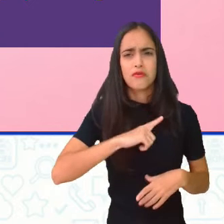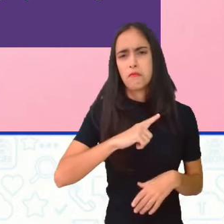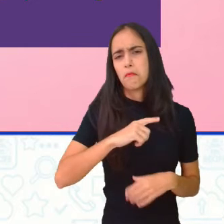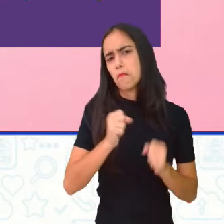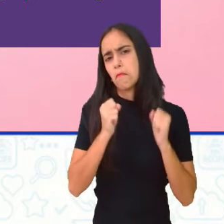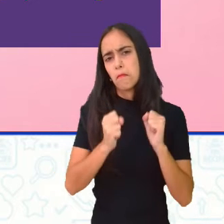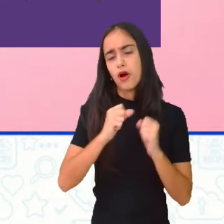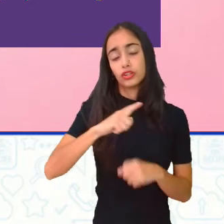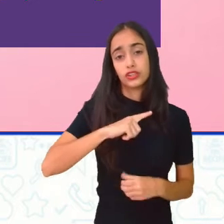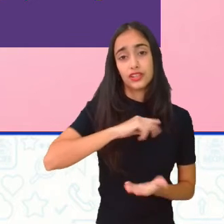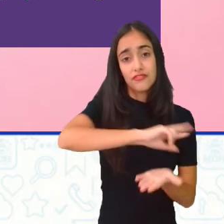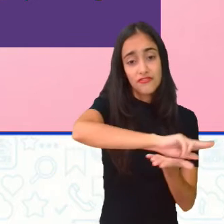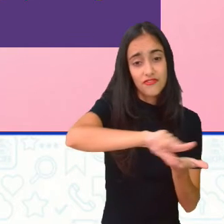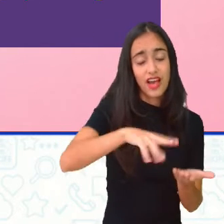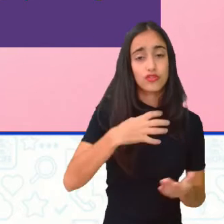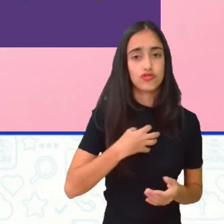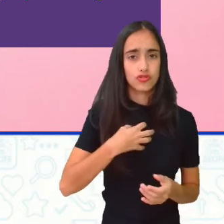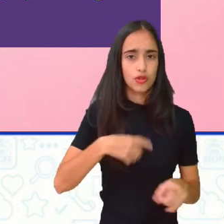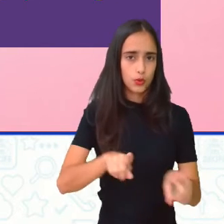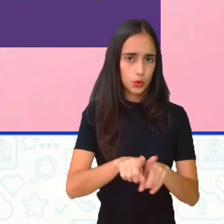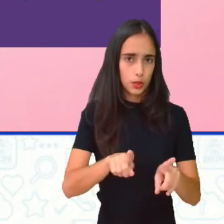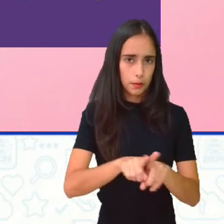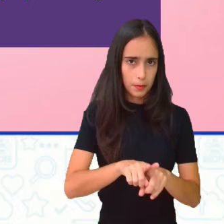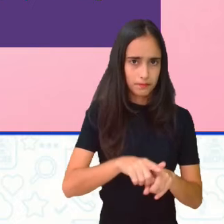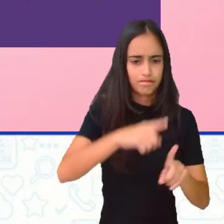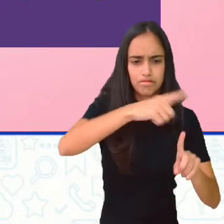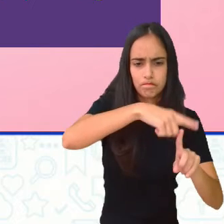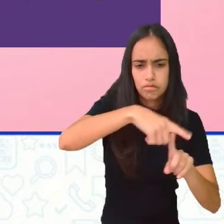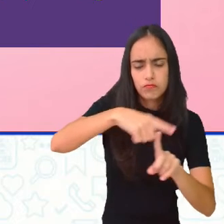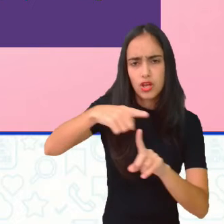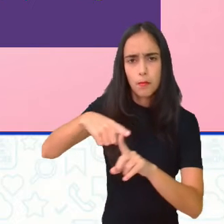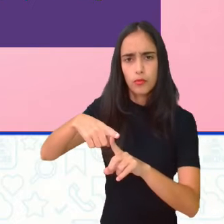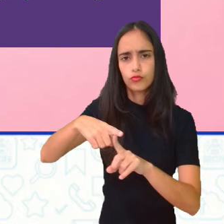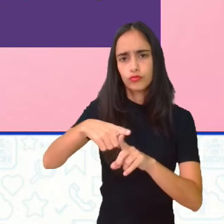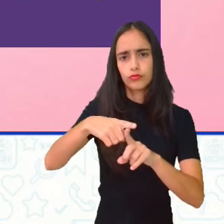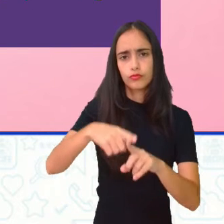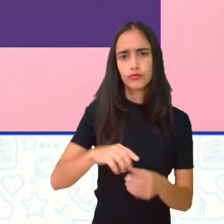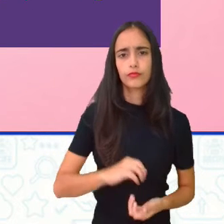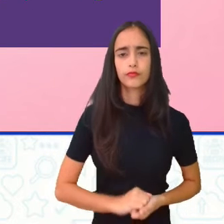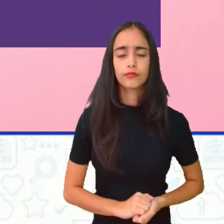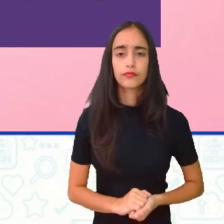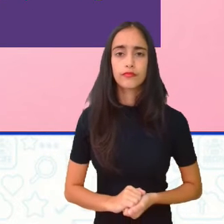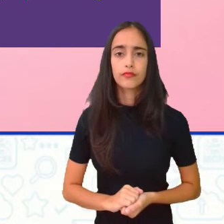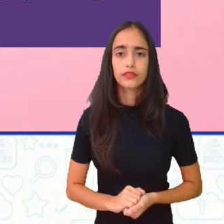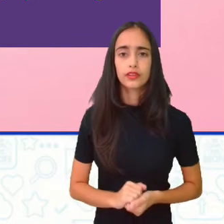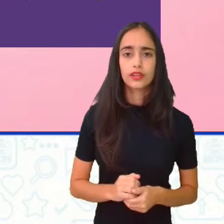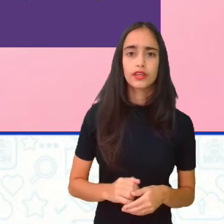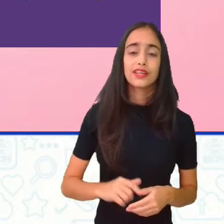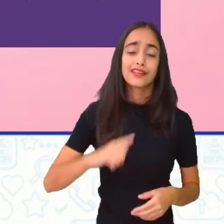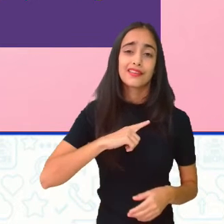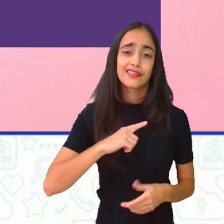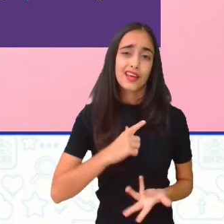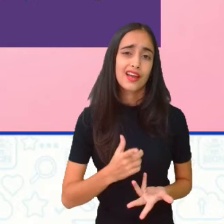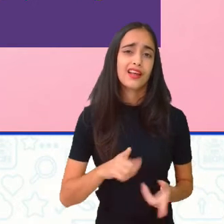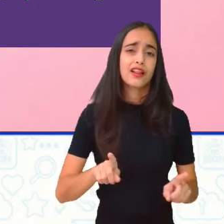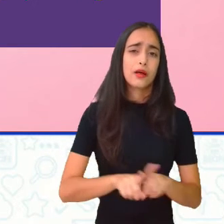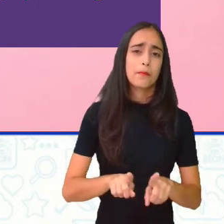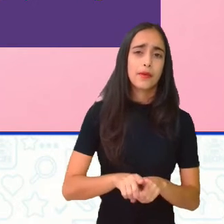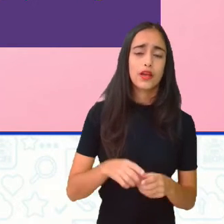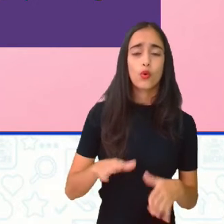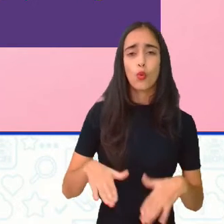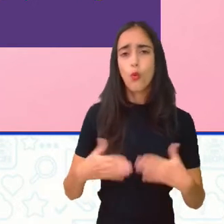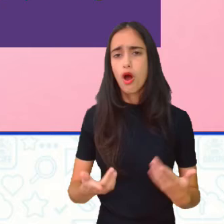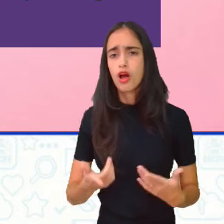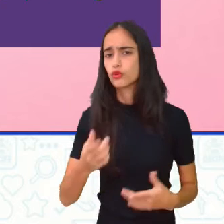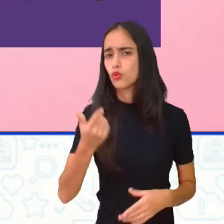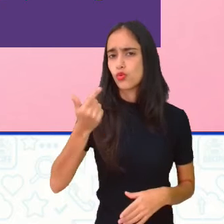ocorre em ordem cronológica, ou enredo não linear, quando há flashbacks, quando há retorno daquilo que foi dito,